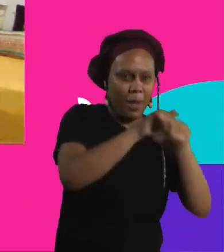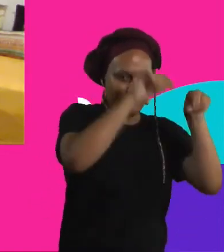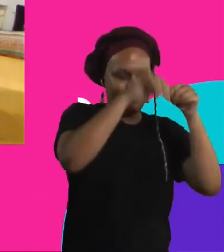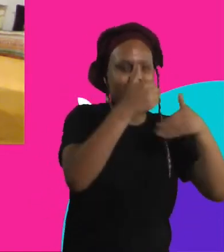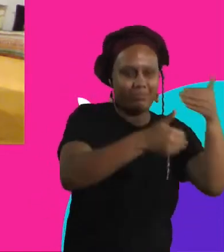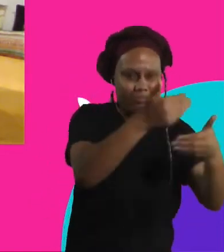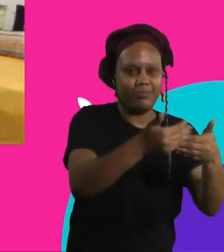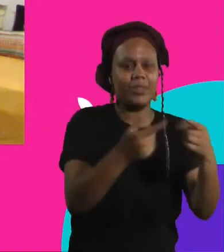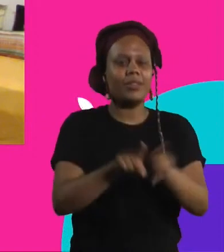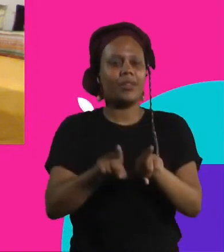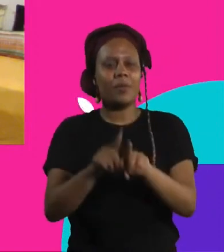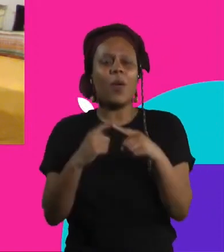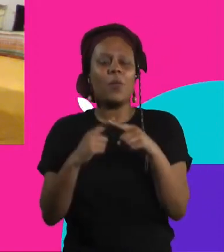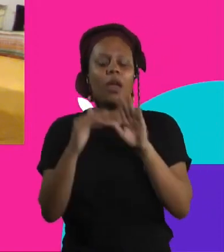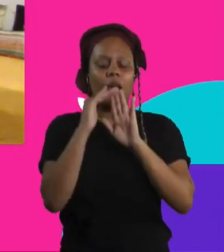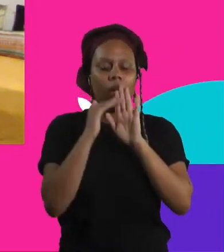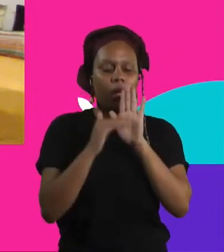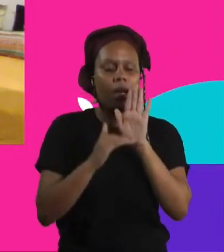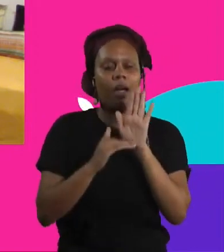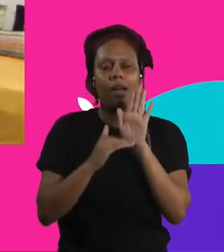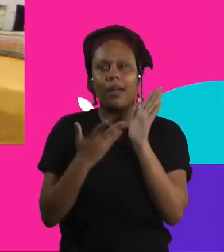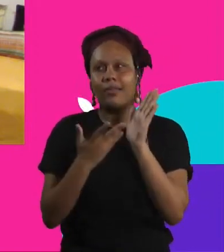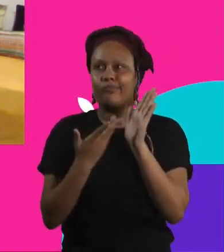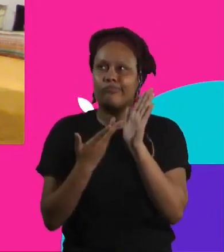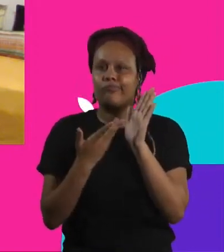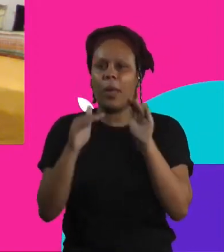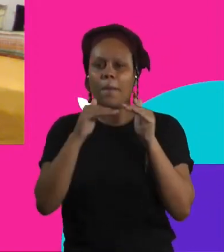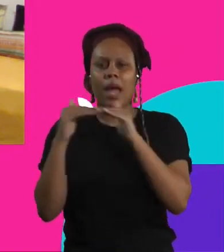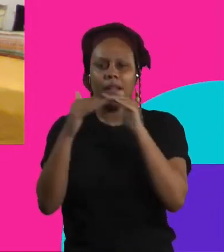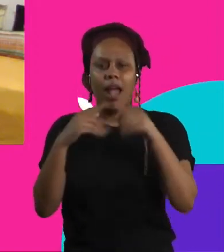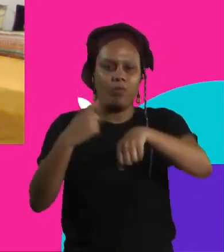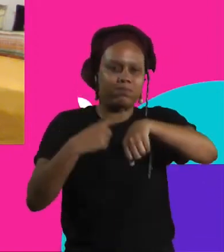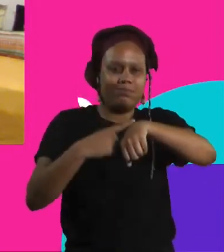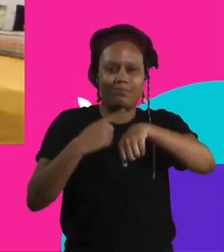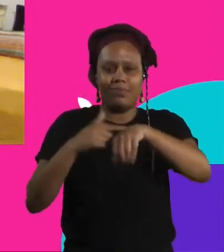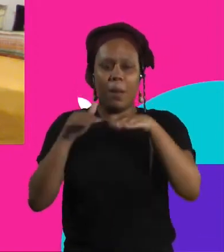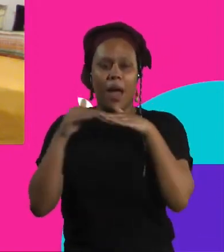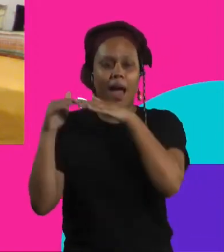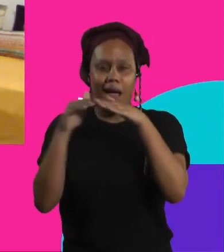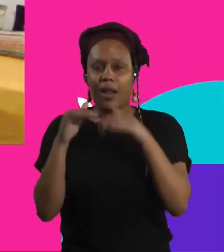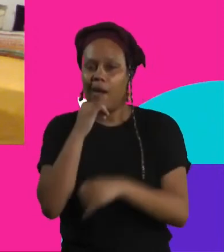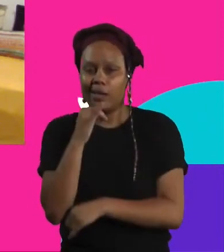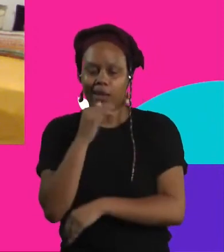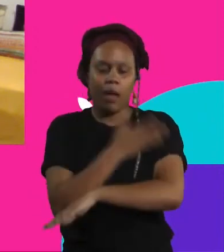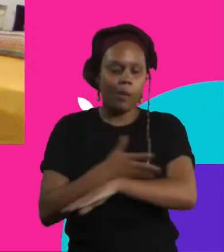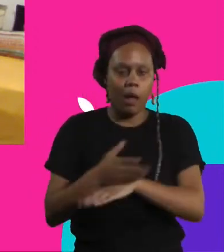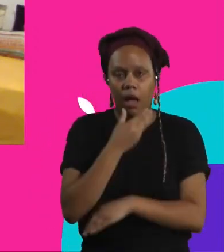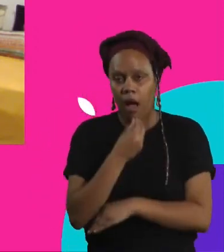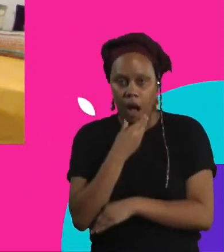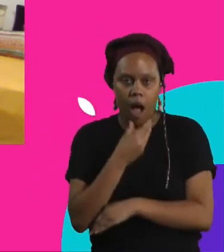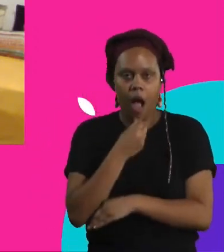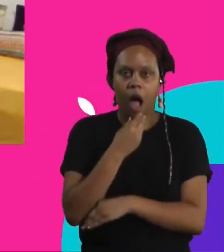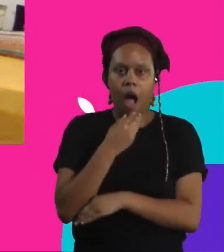filtro automático sendo feito. E quando a gente tem só homens jovens, brancos, hétero, que a grande maioria desenvolvendo esse